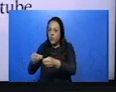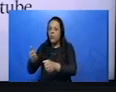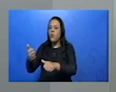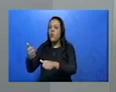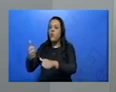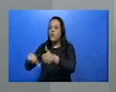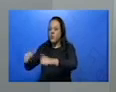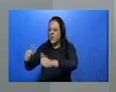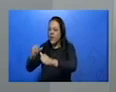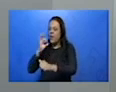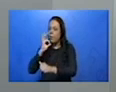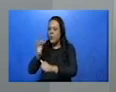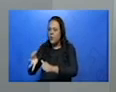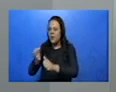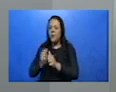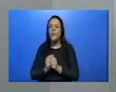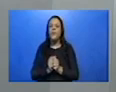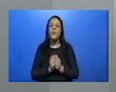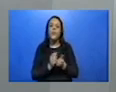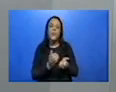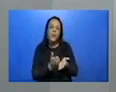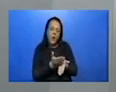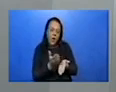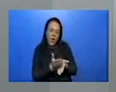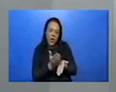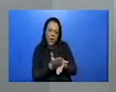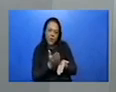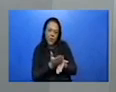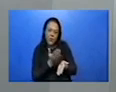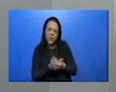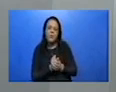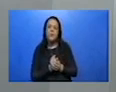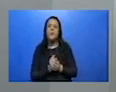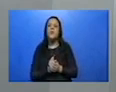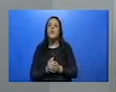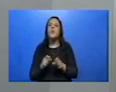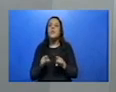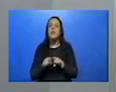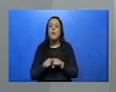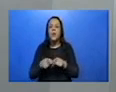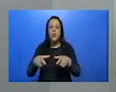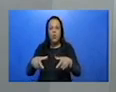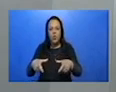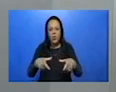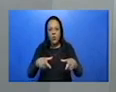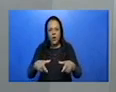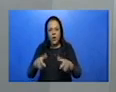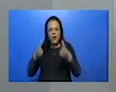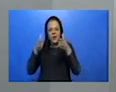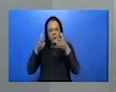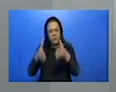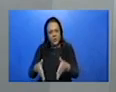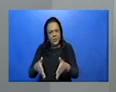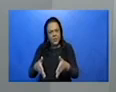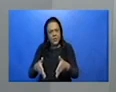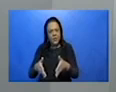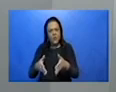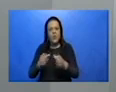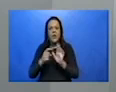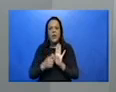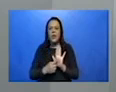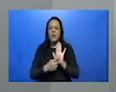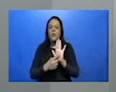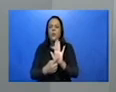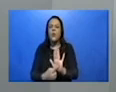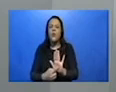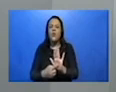Jornais, revistas, eles têm às vezes cadernos específicos, um lugar específico que vai falar de um filme, de um livro, de um espetáculo, que vai fazer